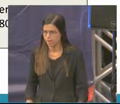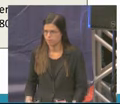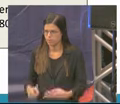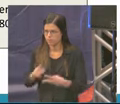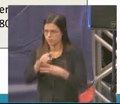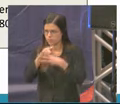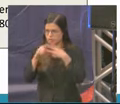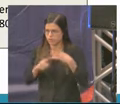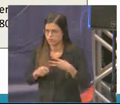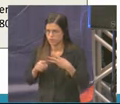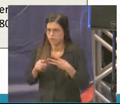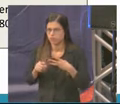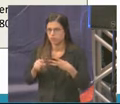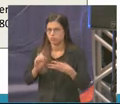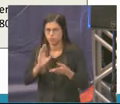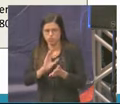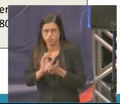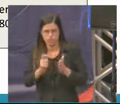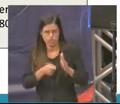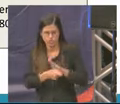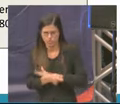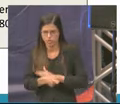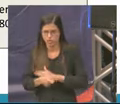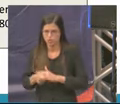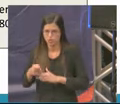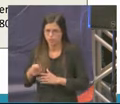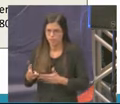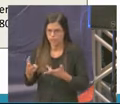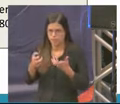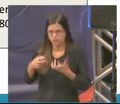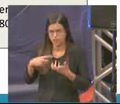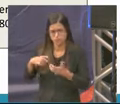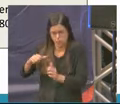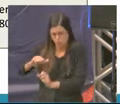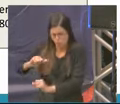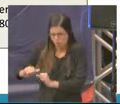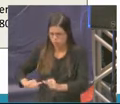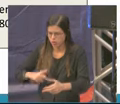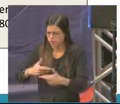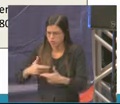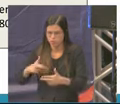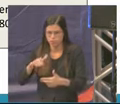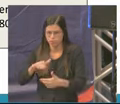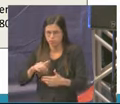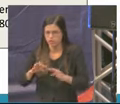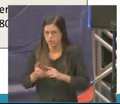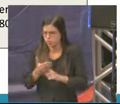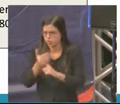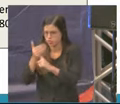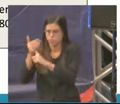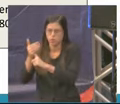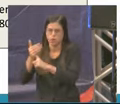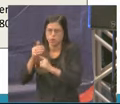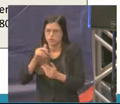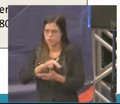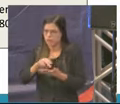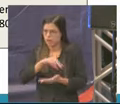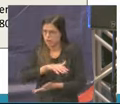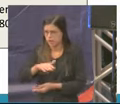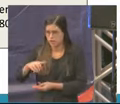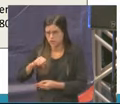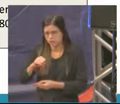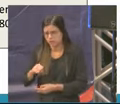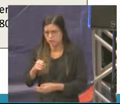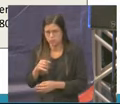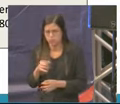coisas e vê o dinheiro entrando para isso, fica claro que vem uma revolução tecnológica em várias dimensões. E quem não estiver preparado para isso